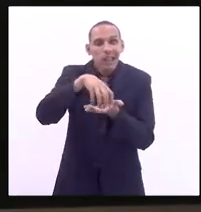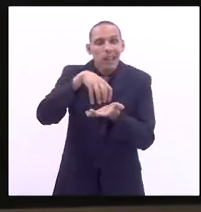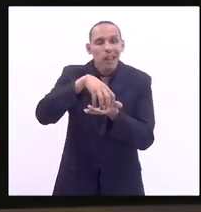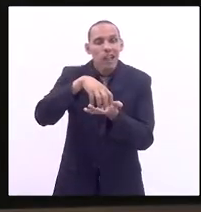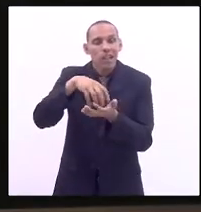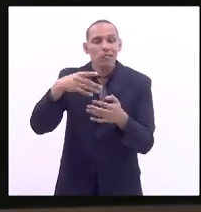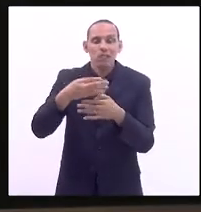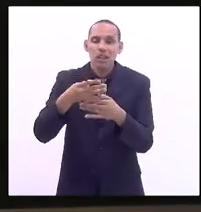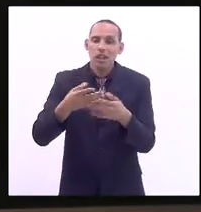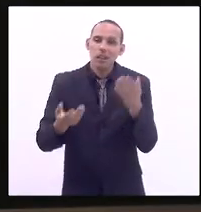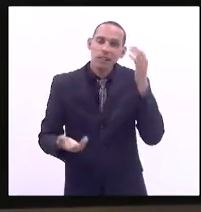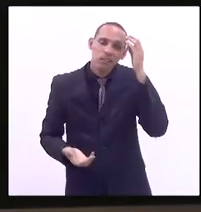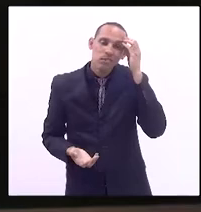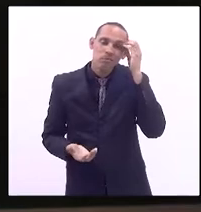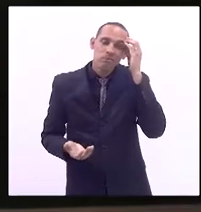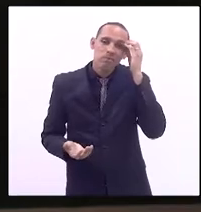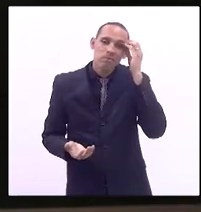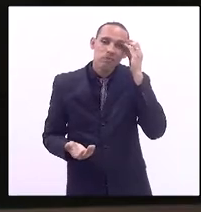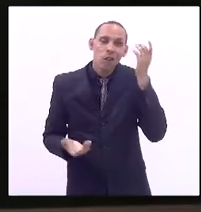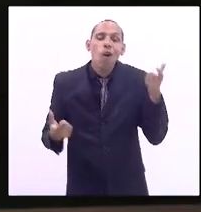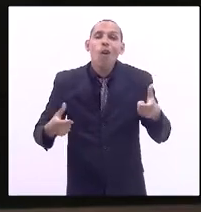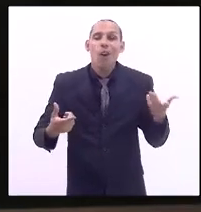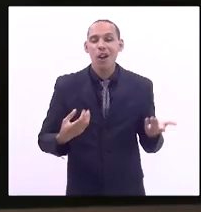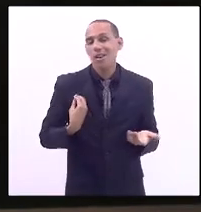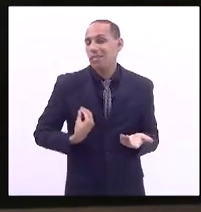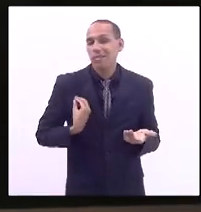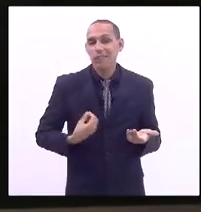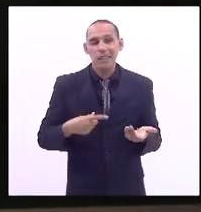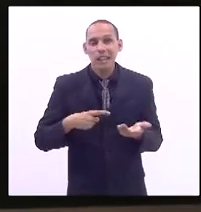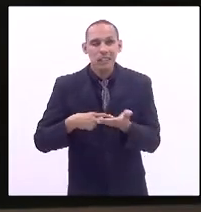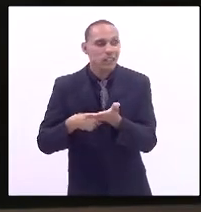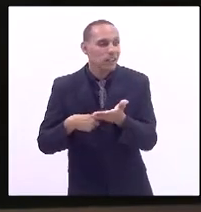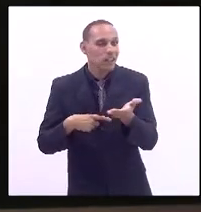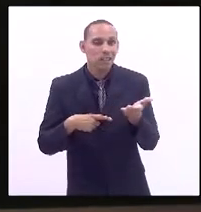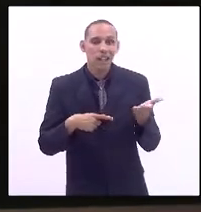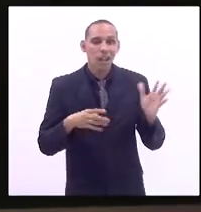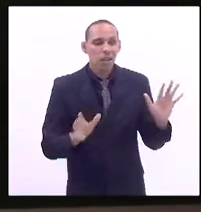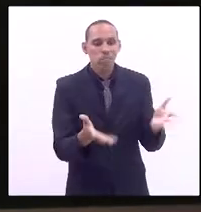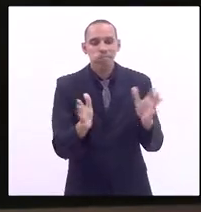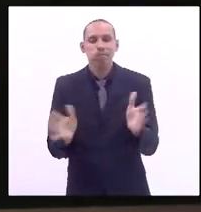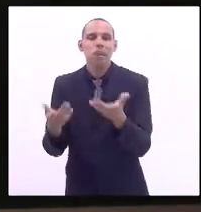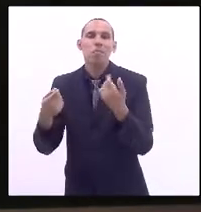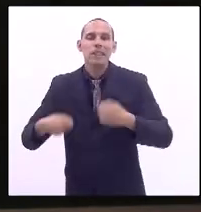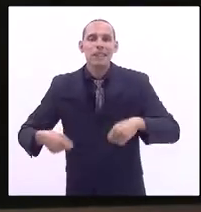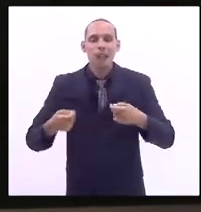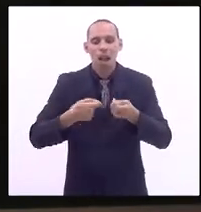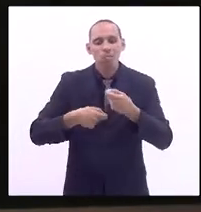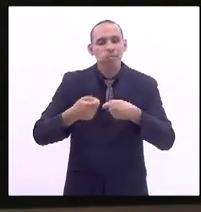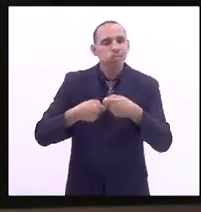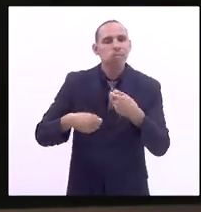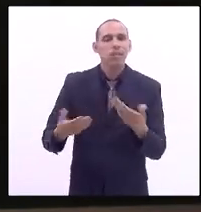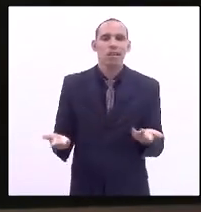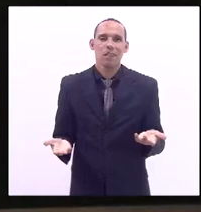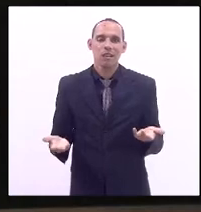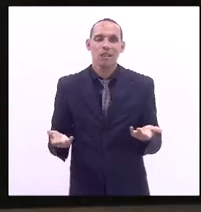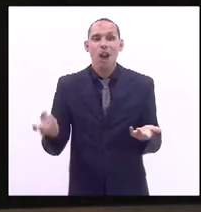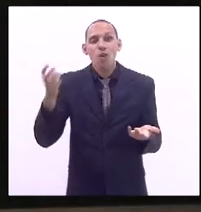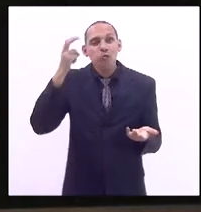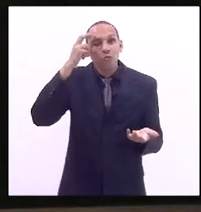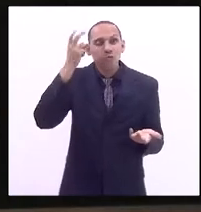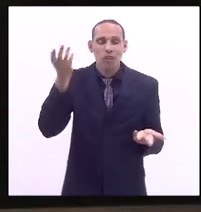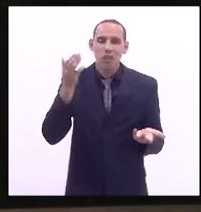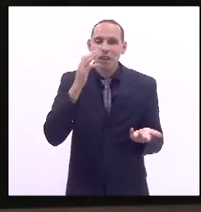da cidade e onde a vida Acontece onde você precisa fomentar a economia né a